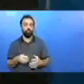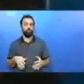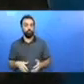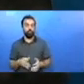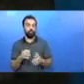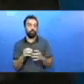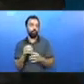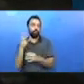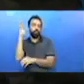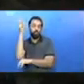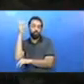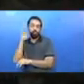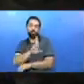goiabeira.